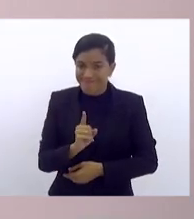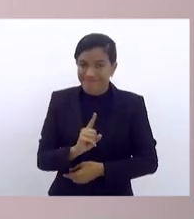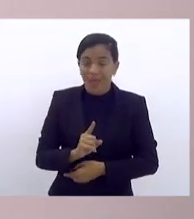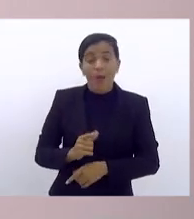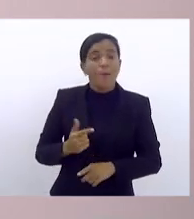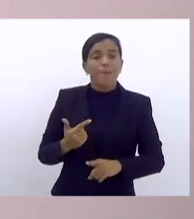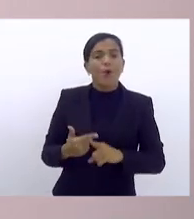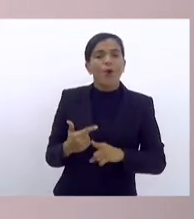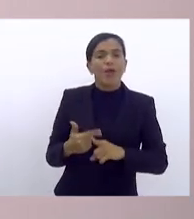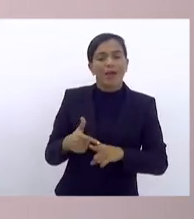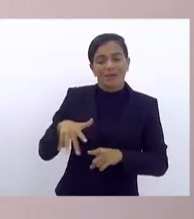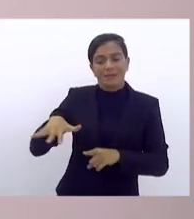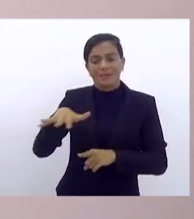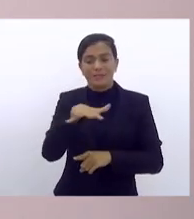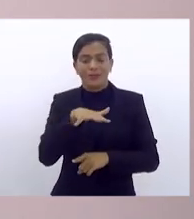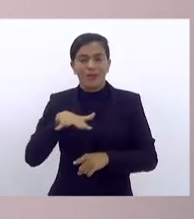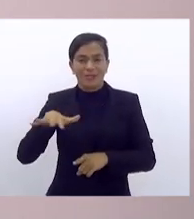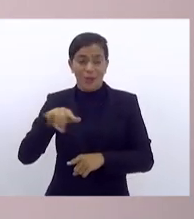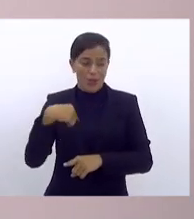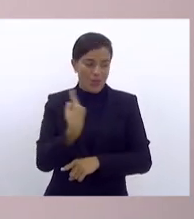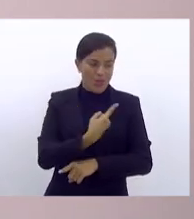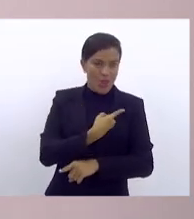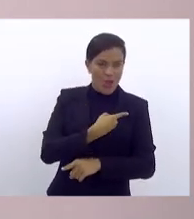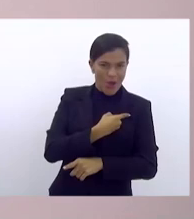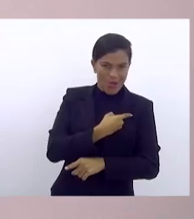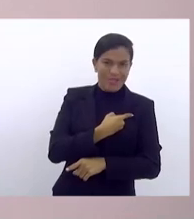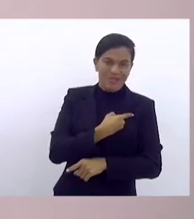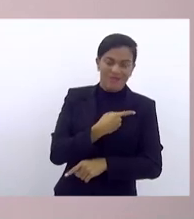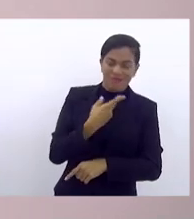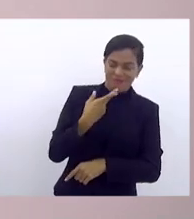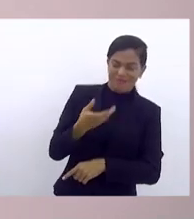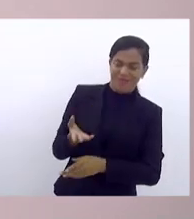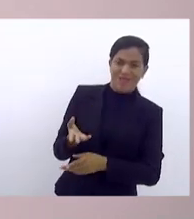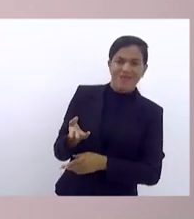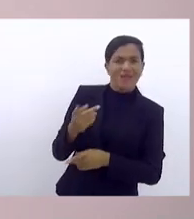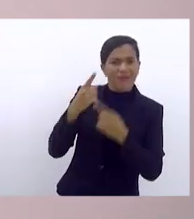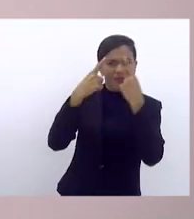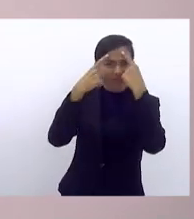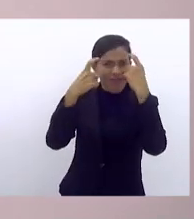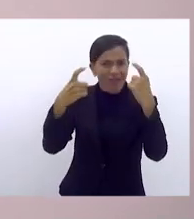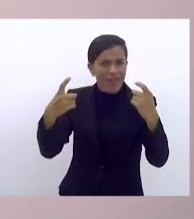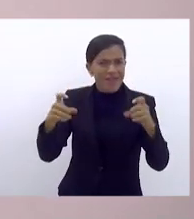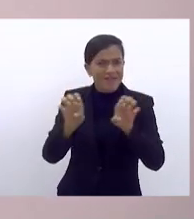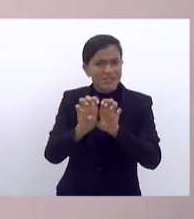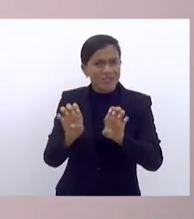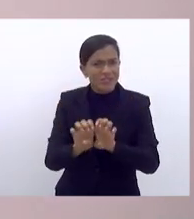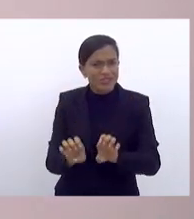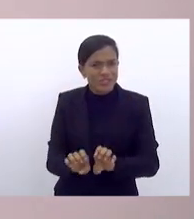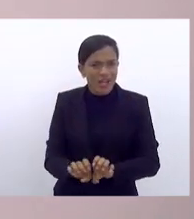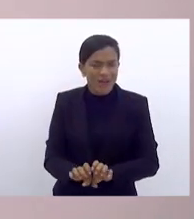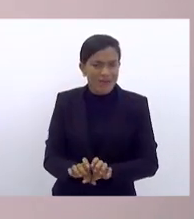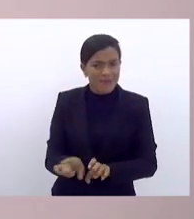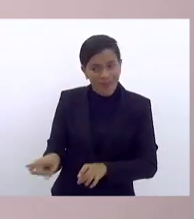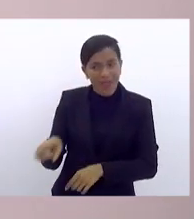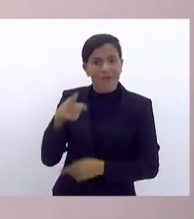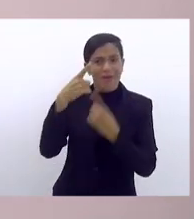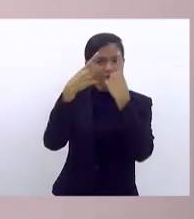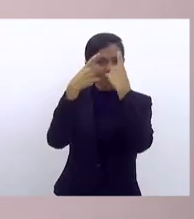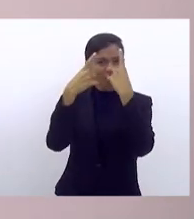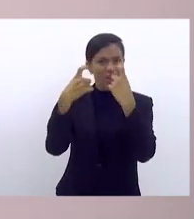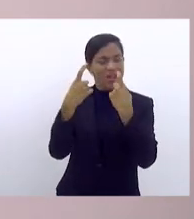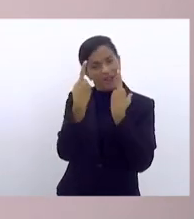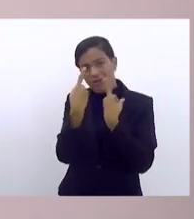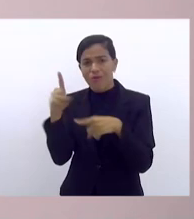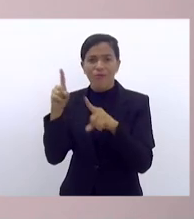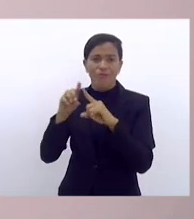quadro nós chamamos de violência estrutural é a primeira e a grande violência contra